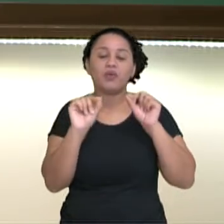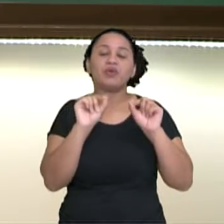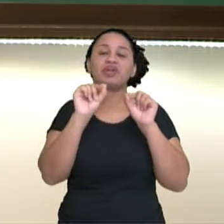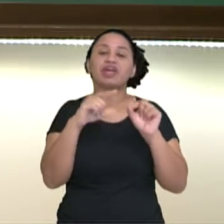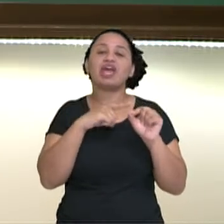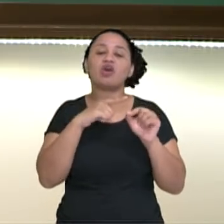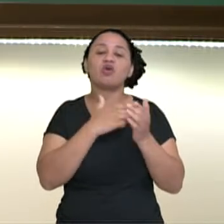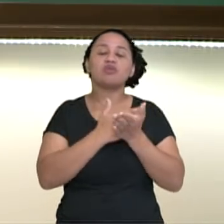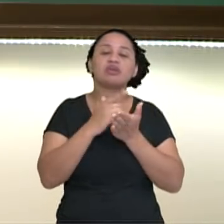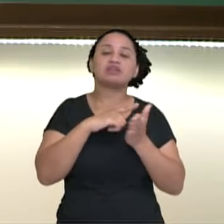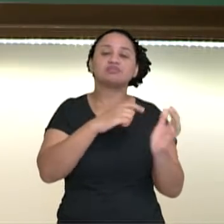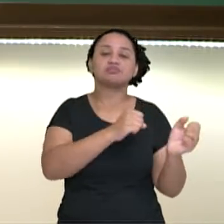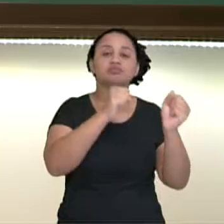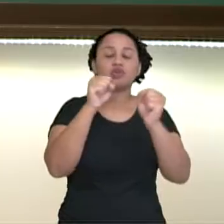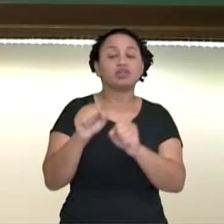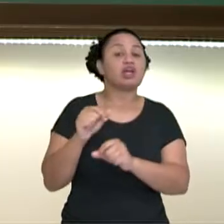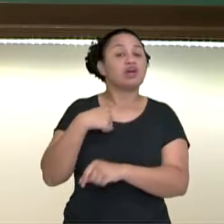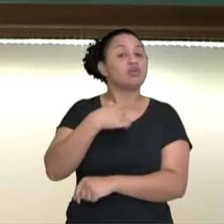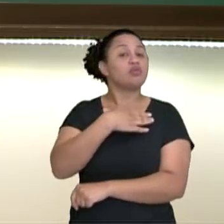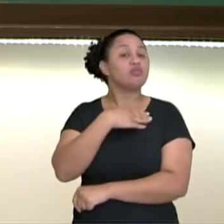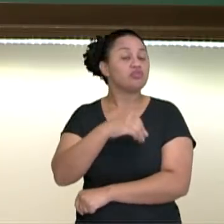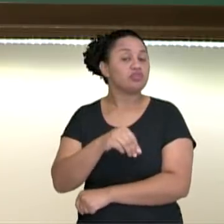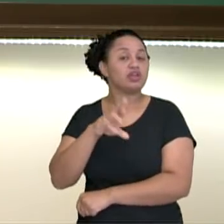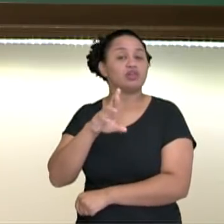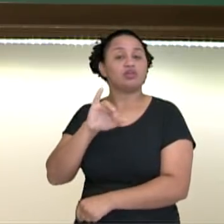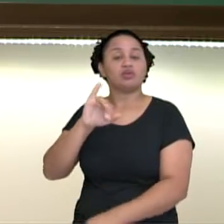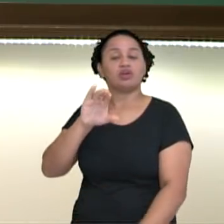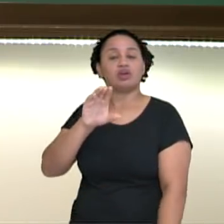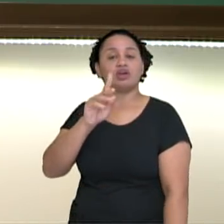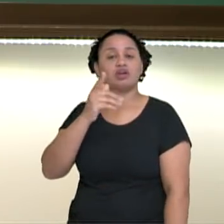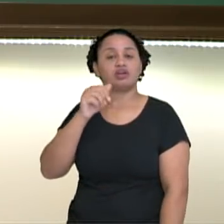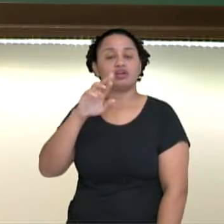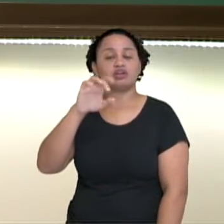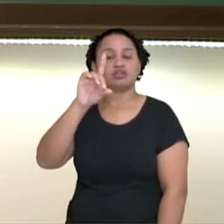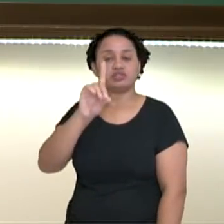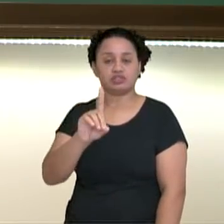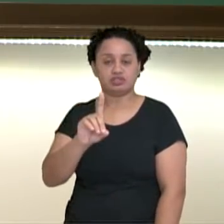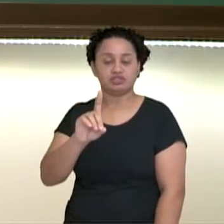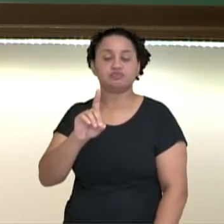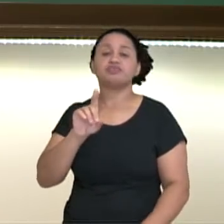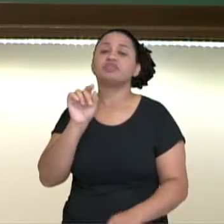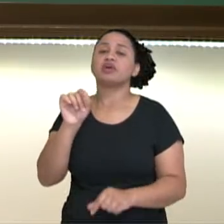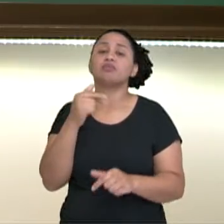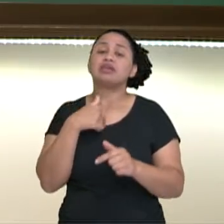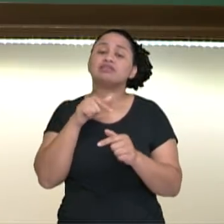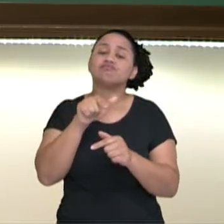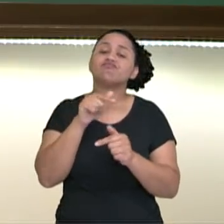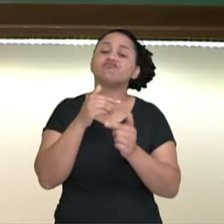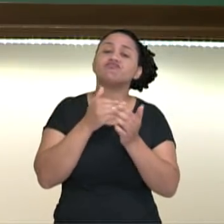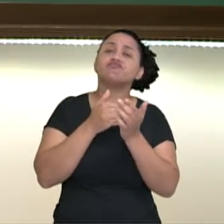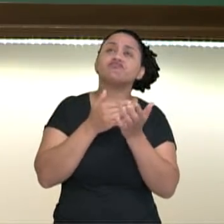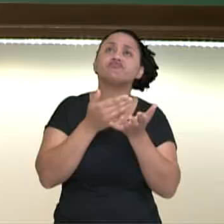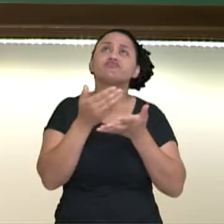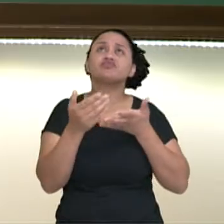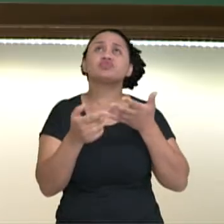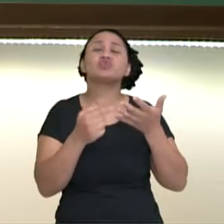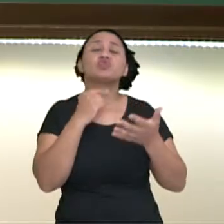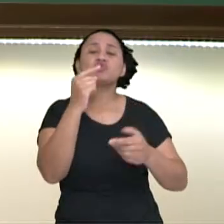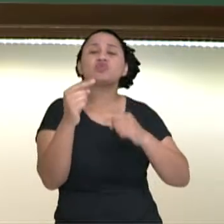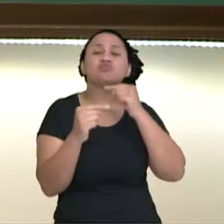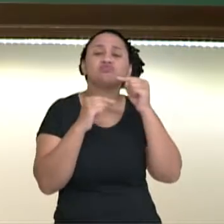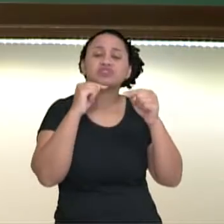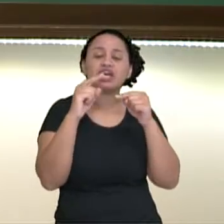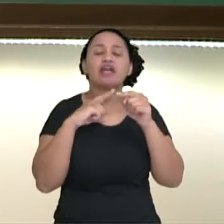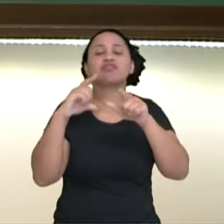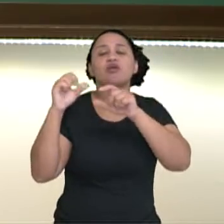acabar assumindo é o seu filho Richard Cromwell, mas ele vai acabar, né, não conseguindo ter um